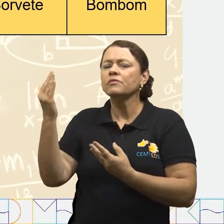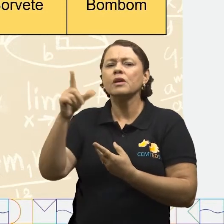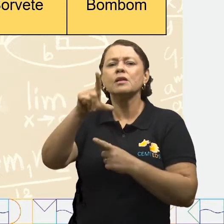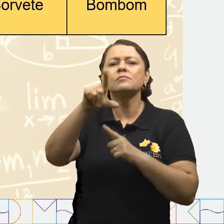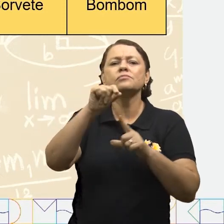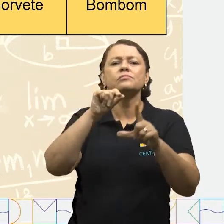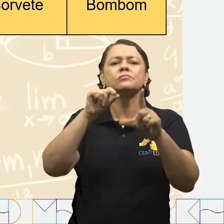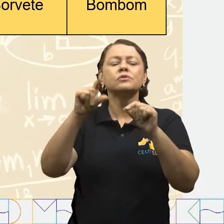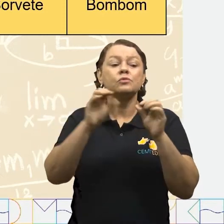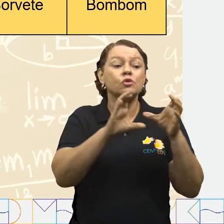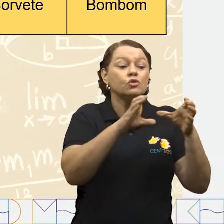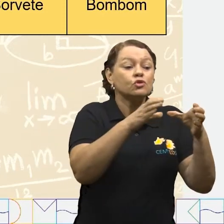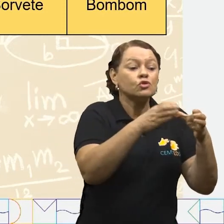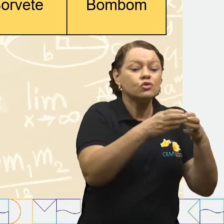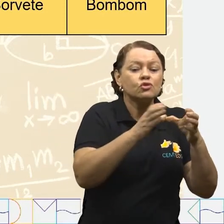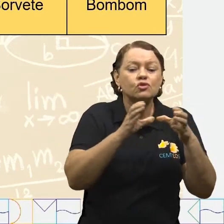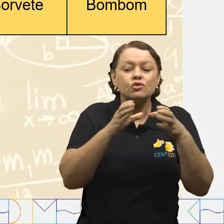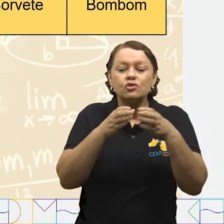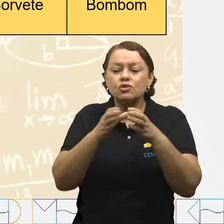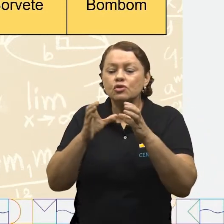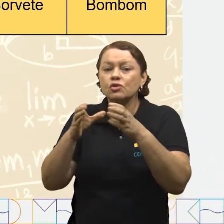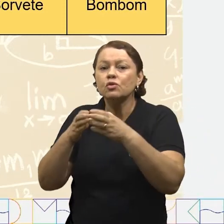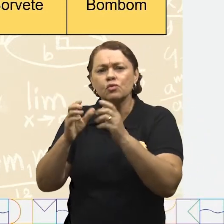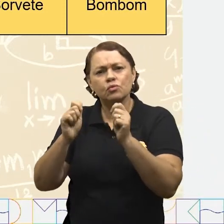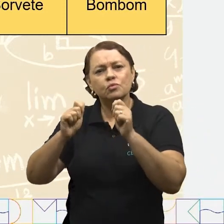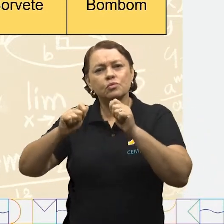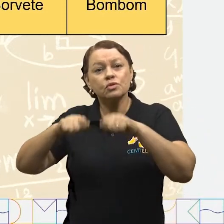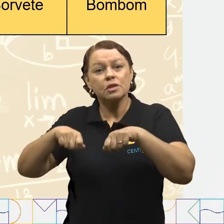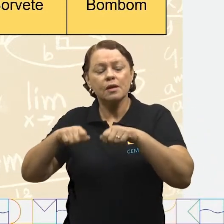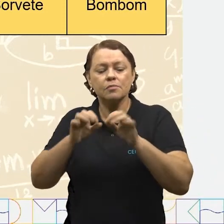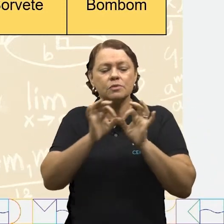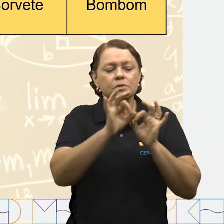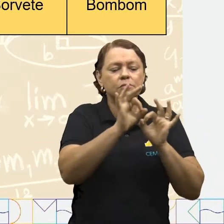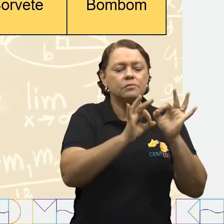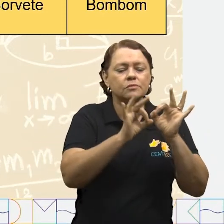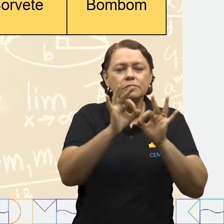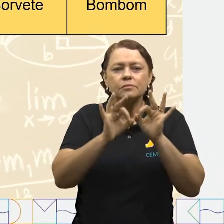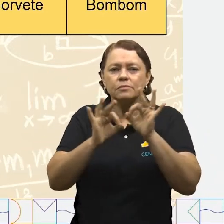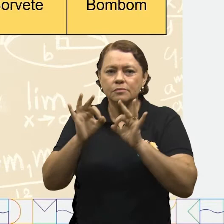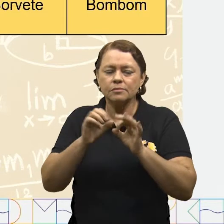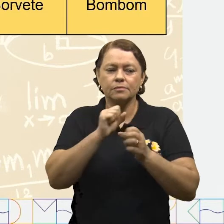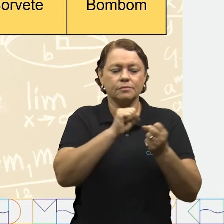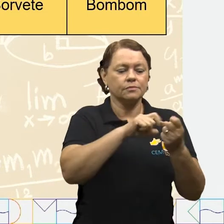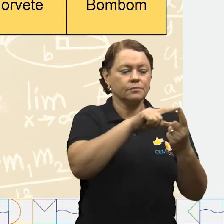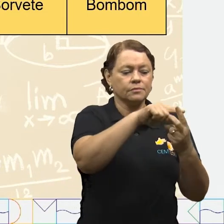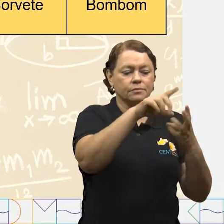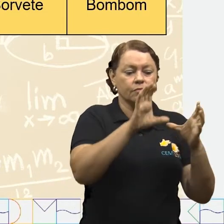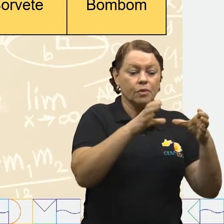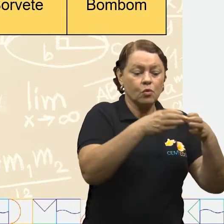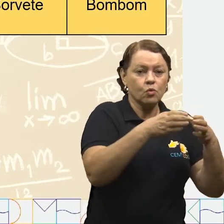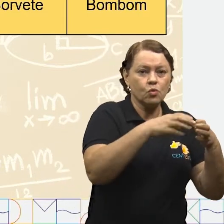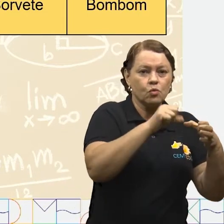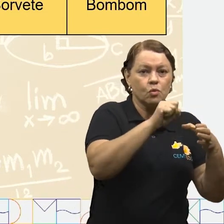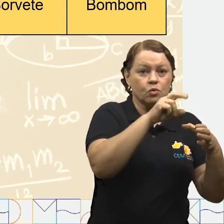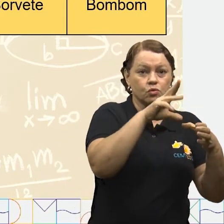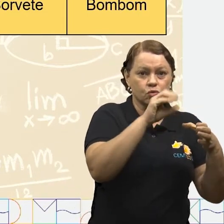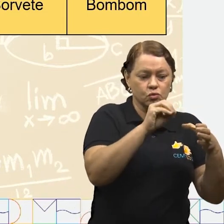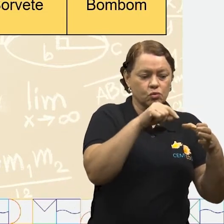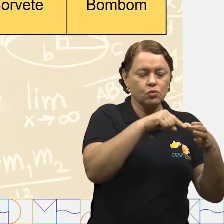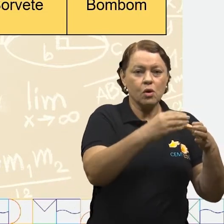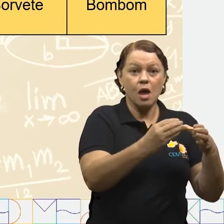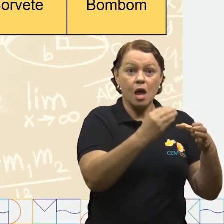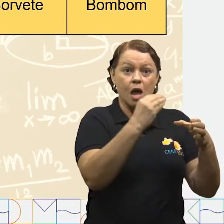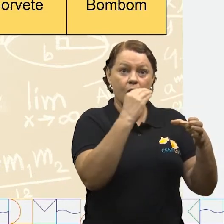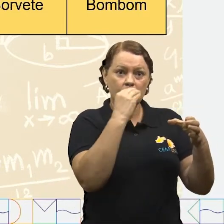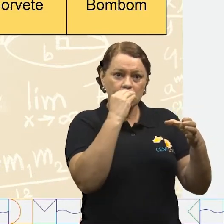de combos que temos sempre um mesmo padrão um suco um sanduíche